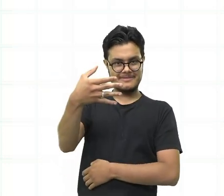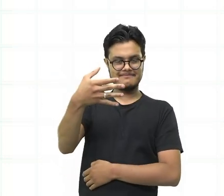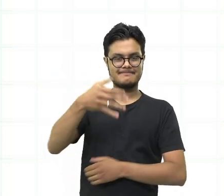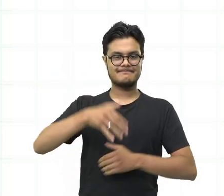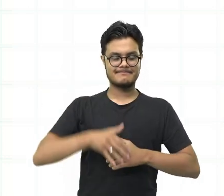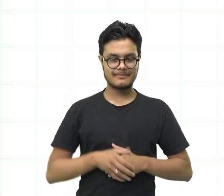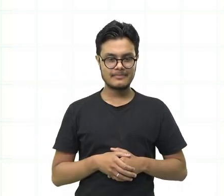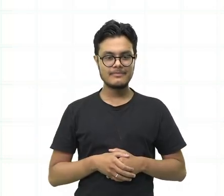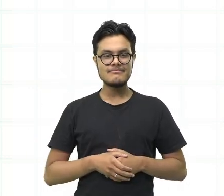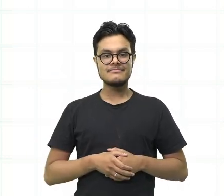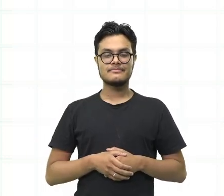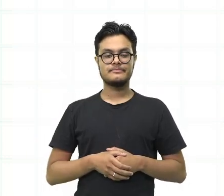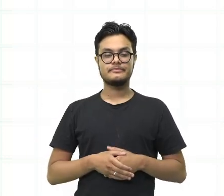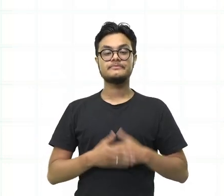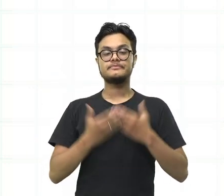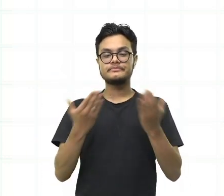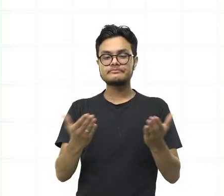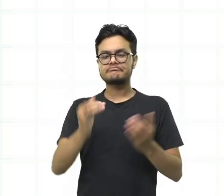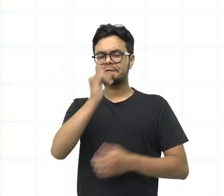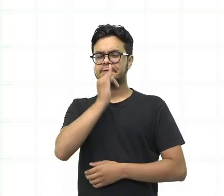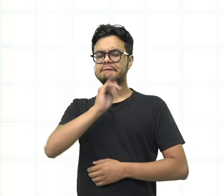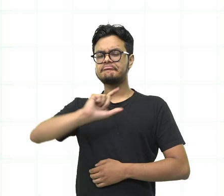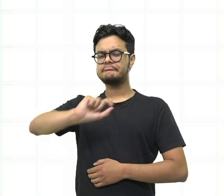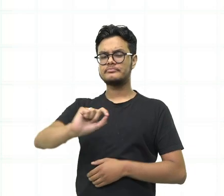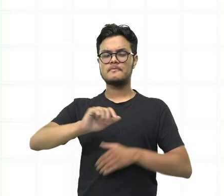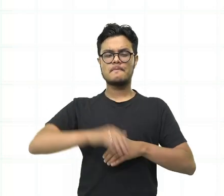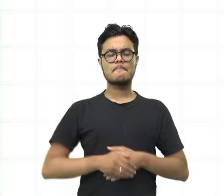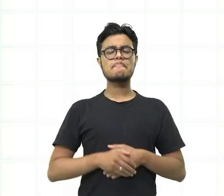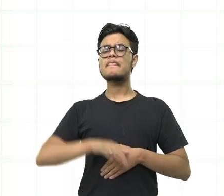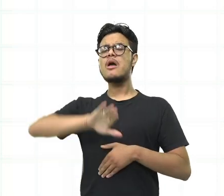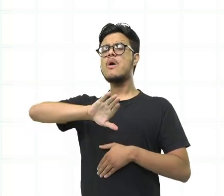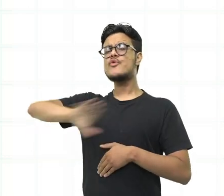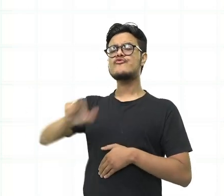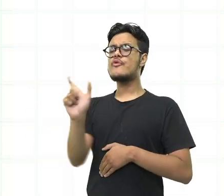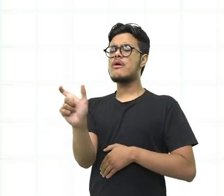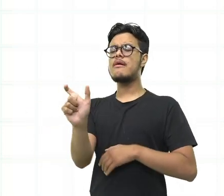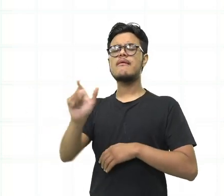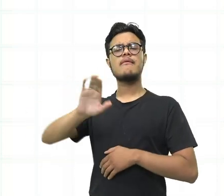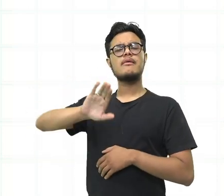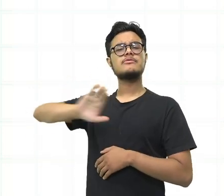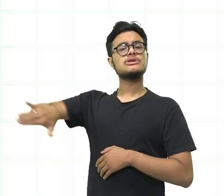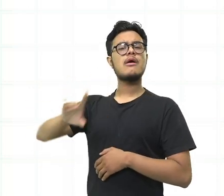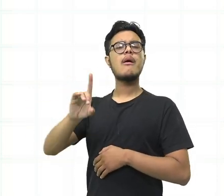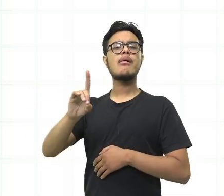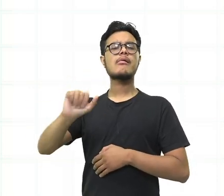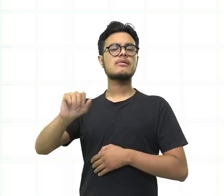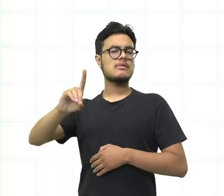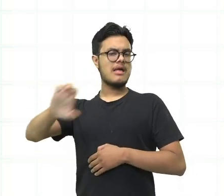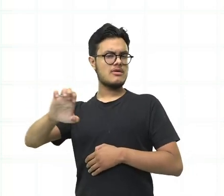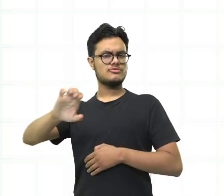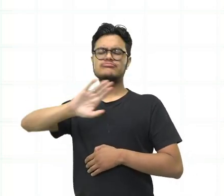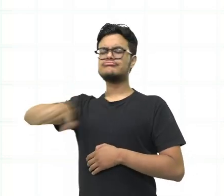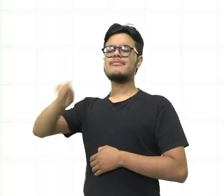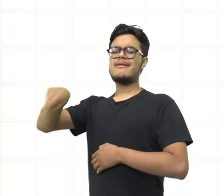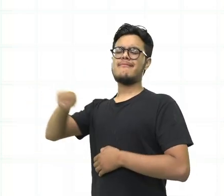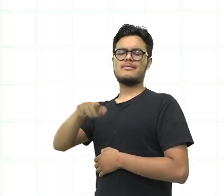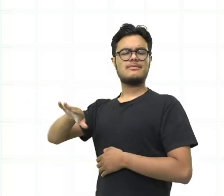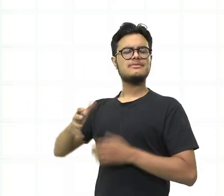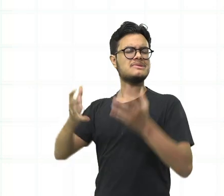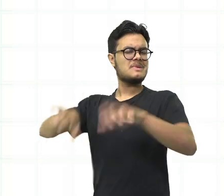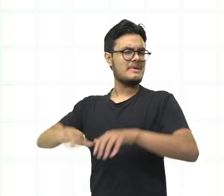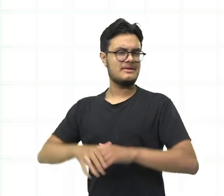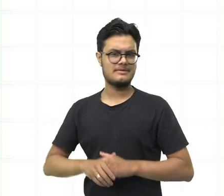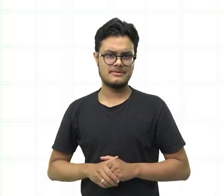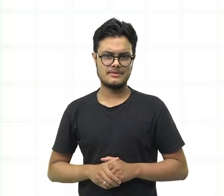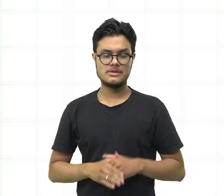Irregularidade. Só que eu fui lá e tirei, né, o dade. Eu cancelei o dade.